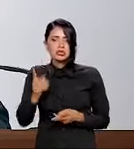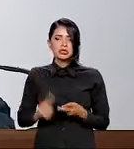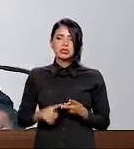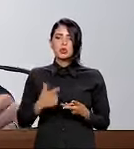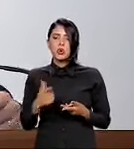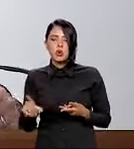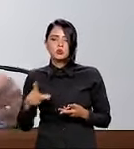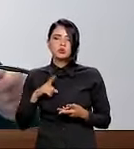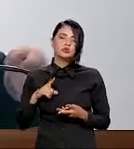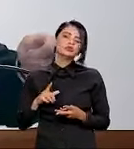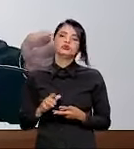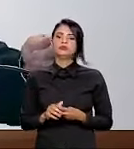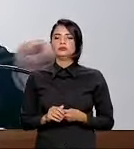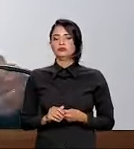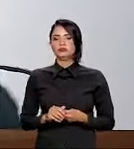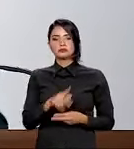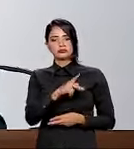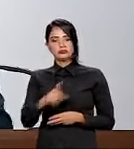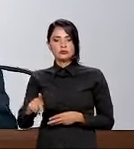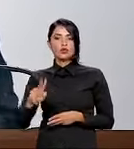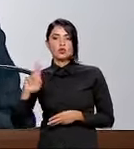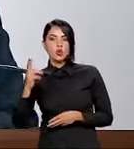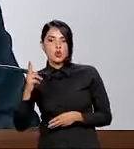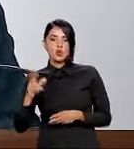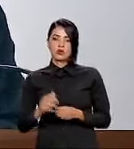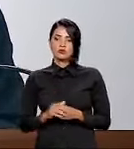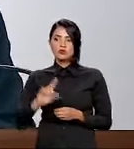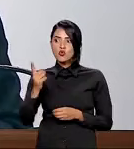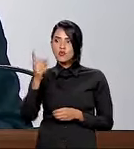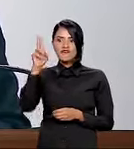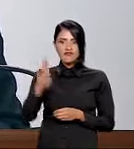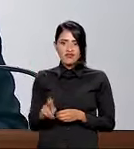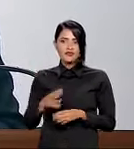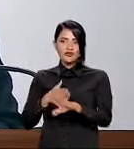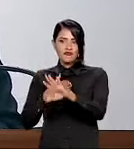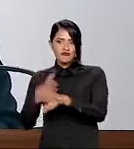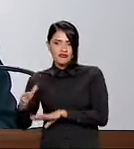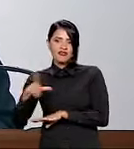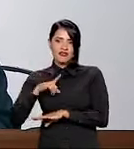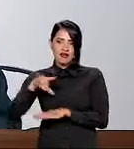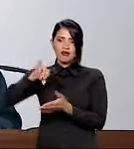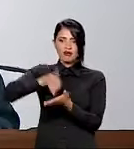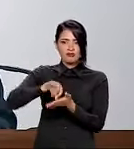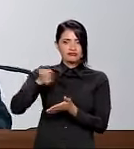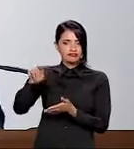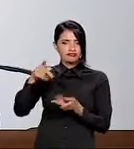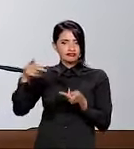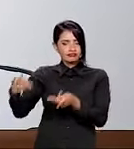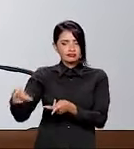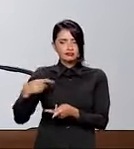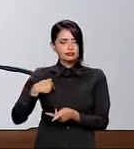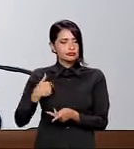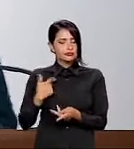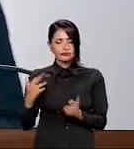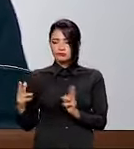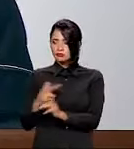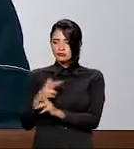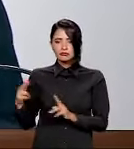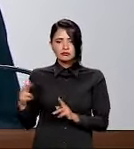nem o presidente do Uruguai. Eu vi uma vez porque eu fui a Montevidéu. Ou seja, a gente não tinha